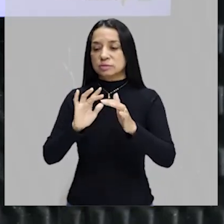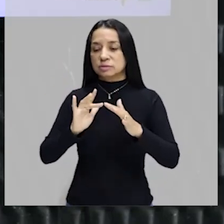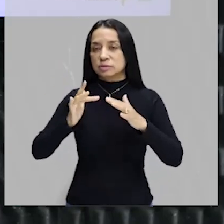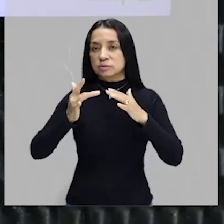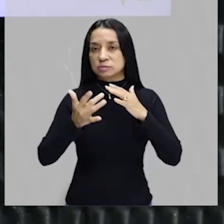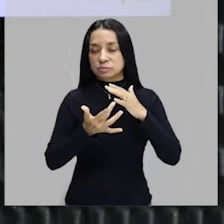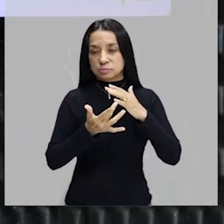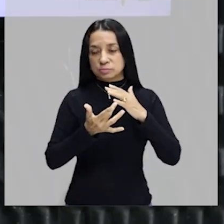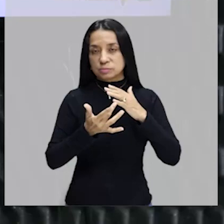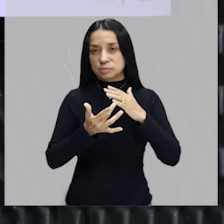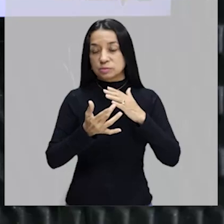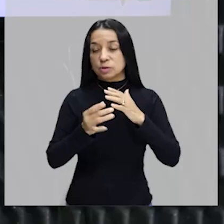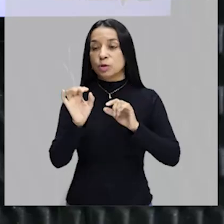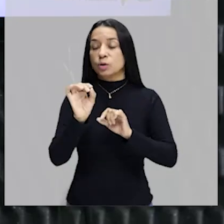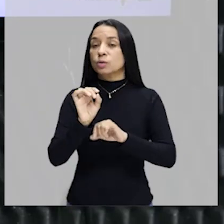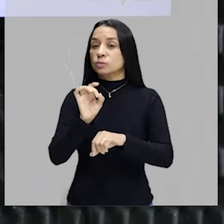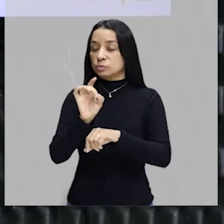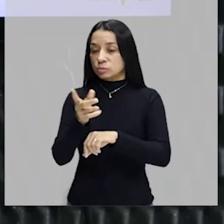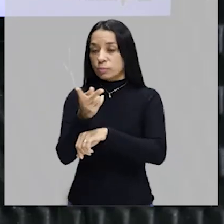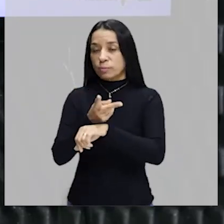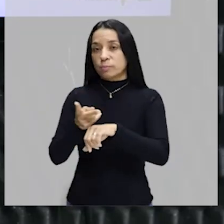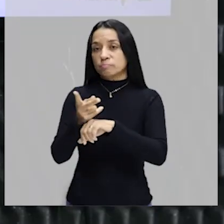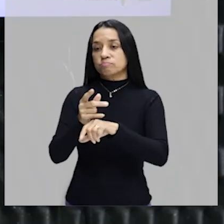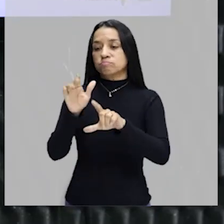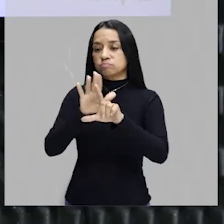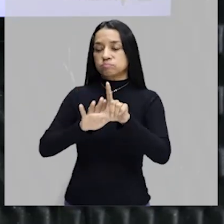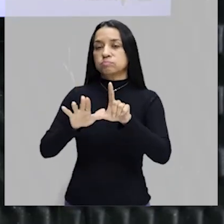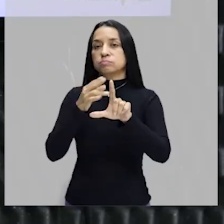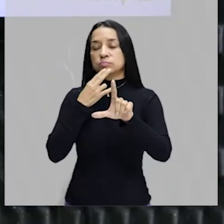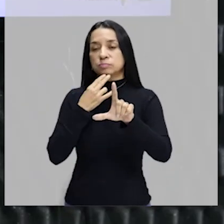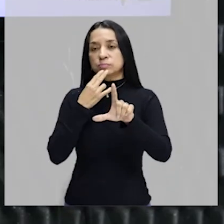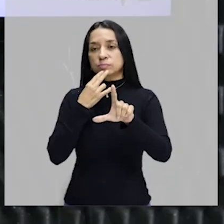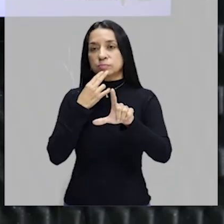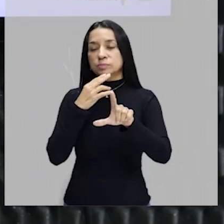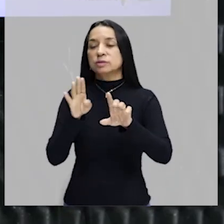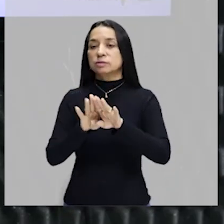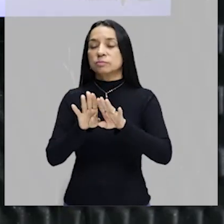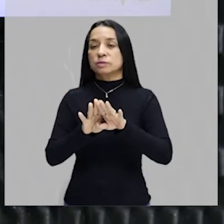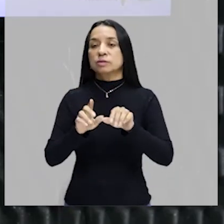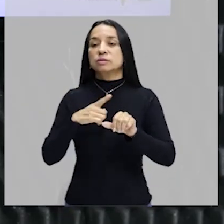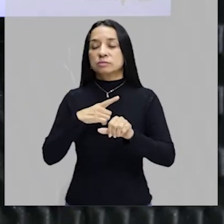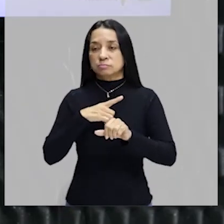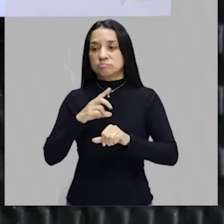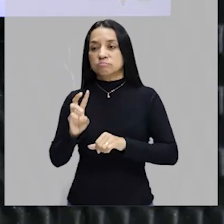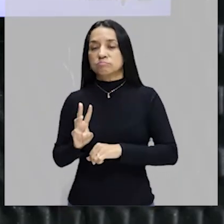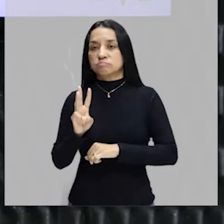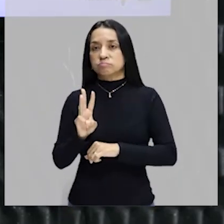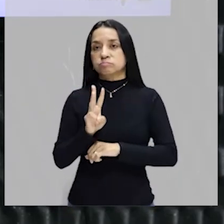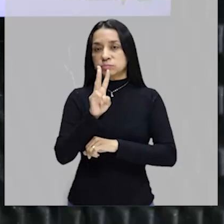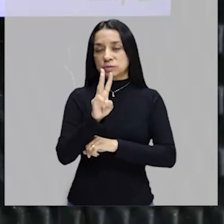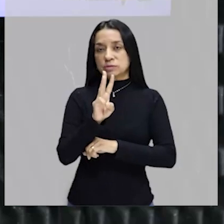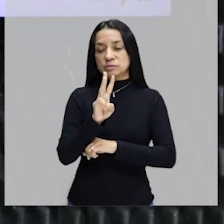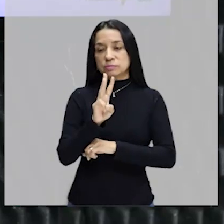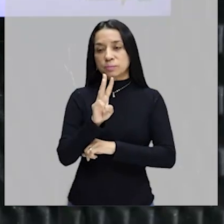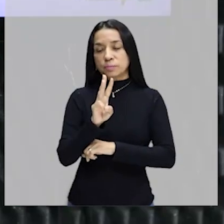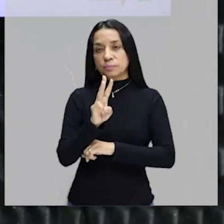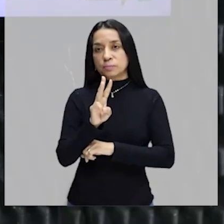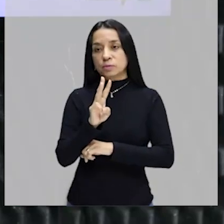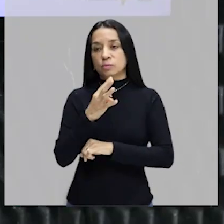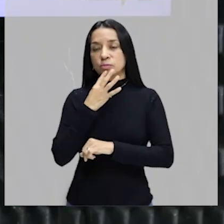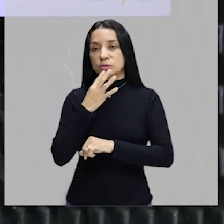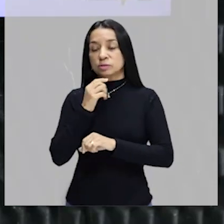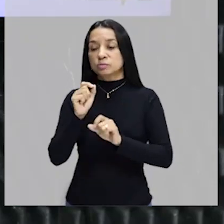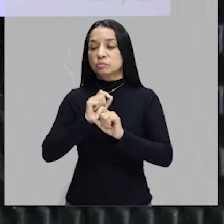coloca @plataforma Gonçalves Dias. E a gente também tem um site, tá? Da plataforma Gonçalves Dias, conhecido